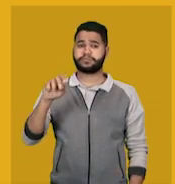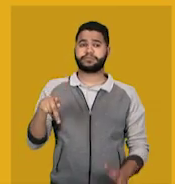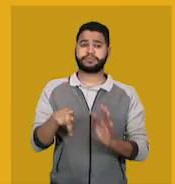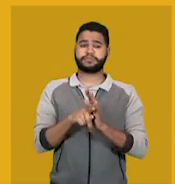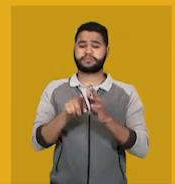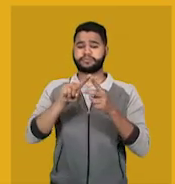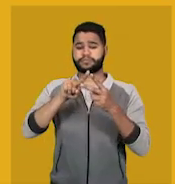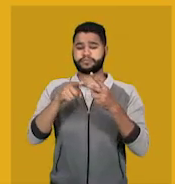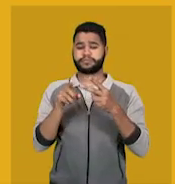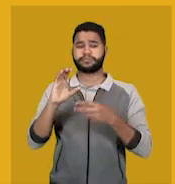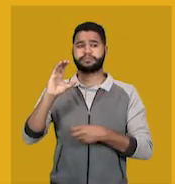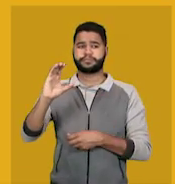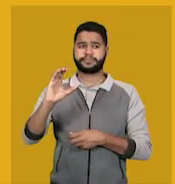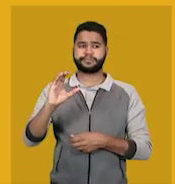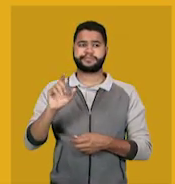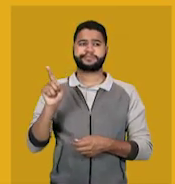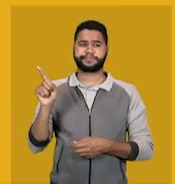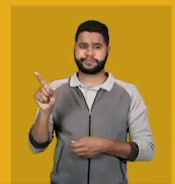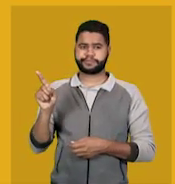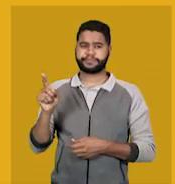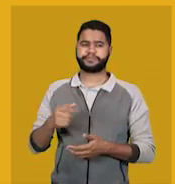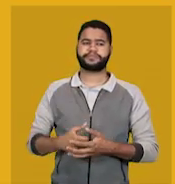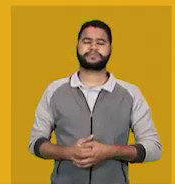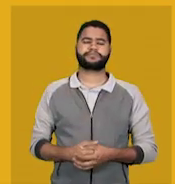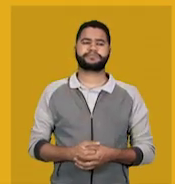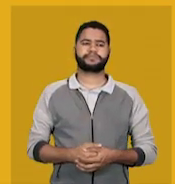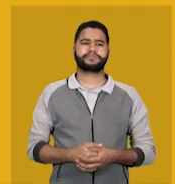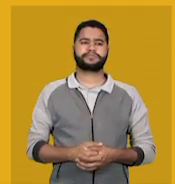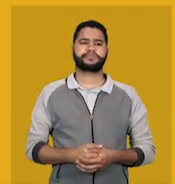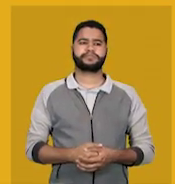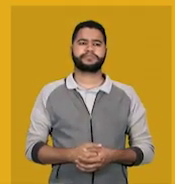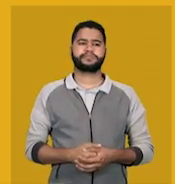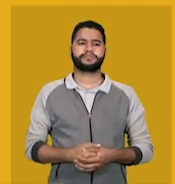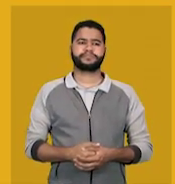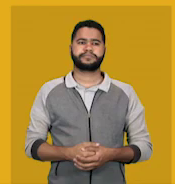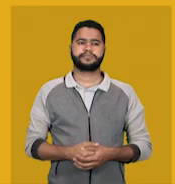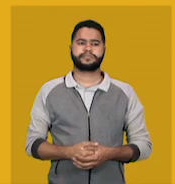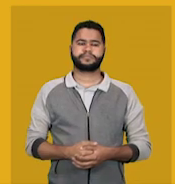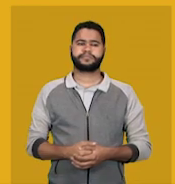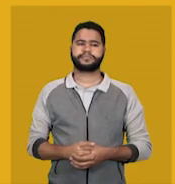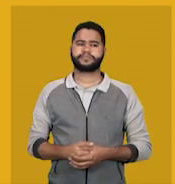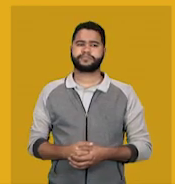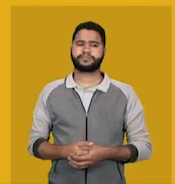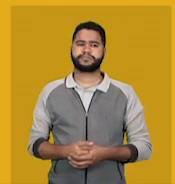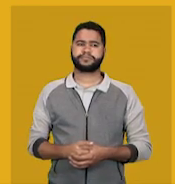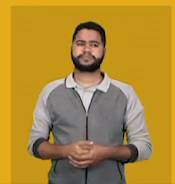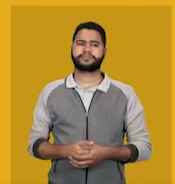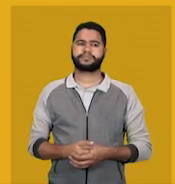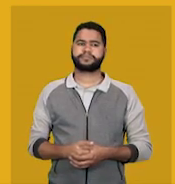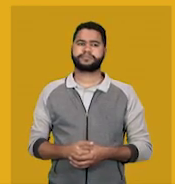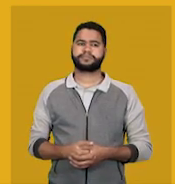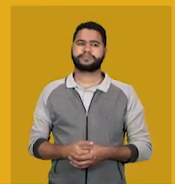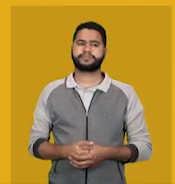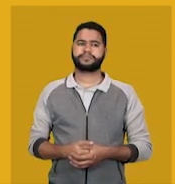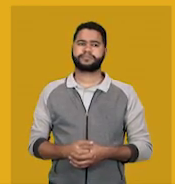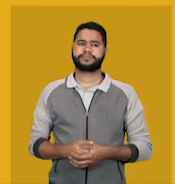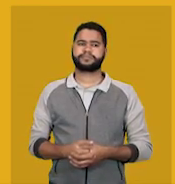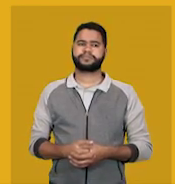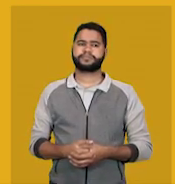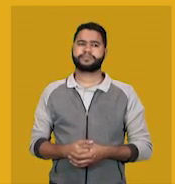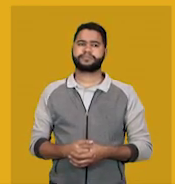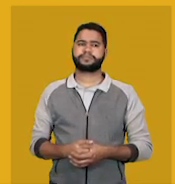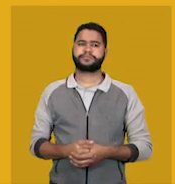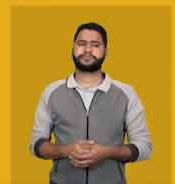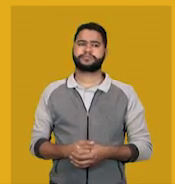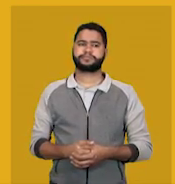ser igual cateto oposto, né? Vou colocar aqui para você entender, sobre o cateto adjacente. Tangente de